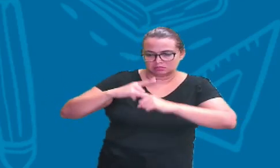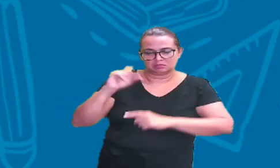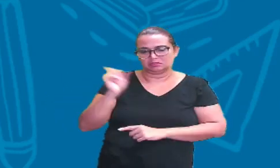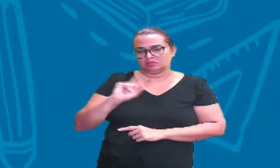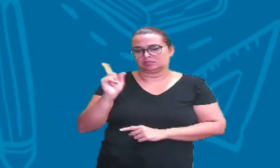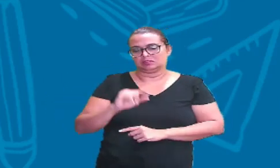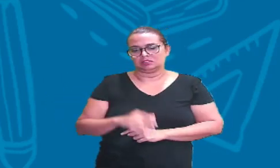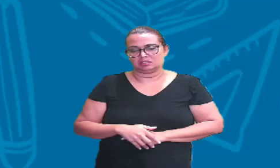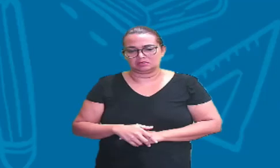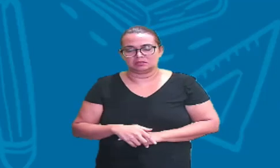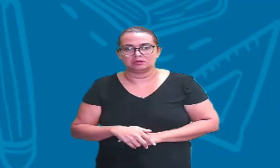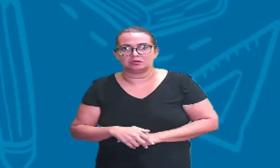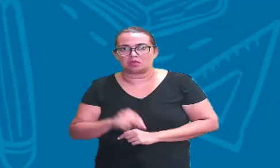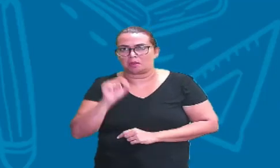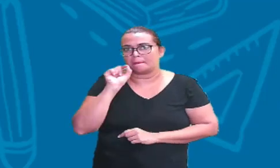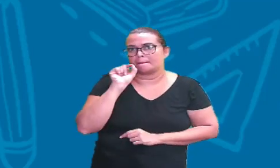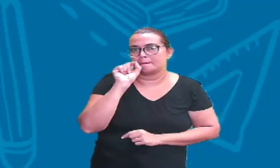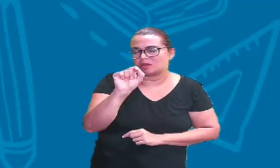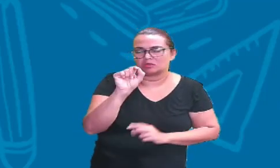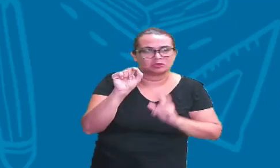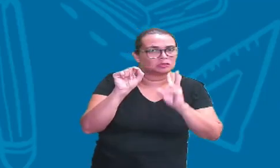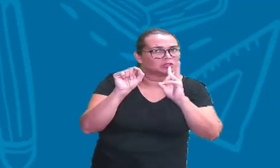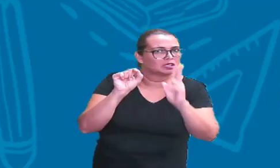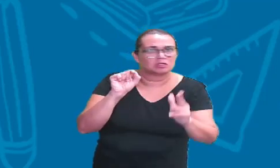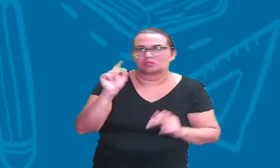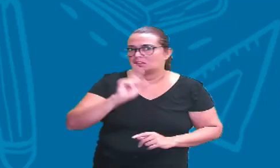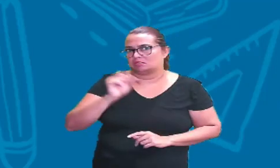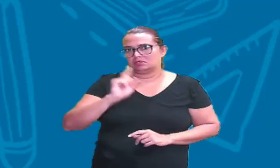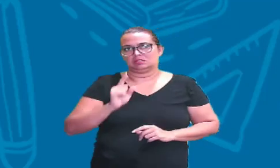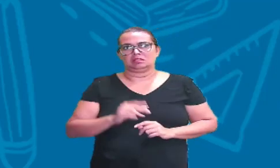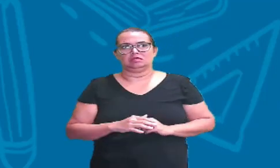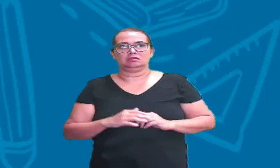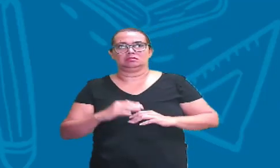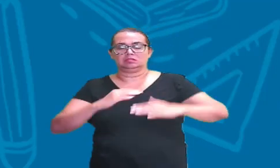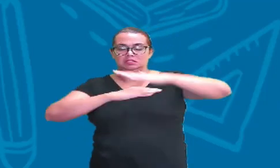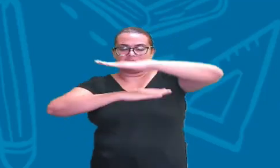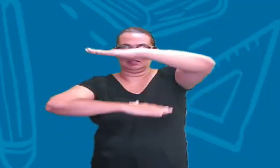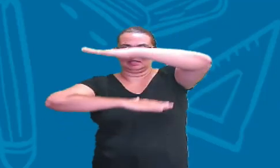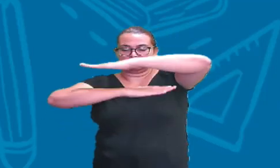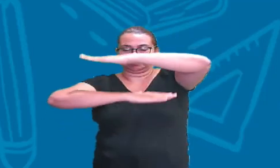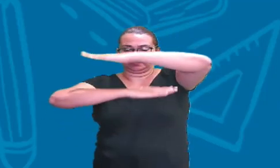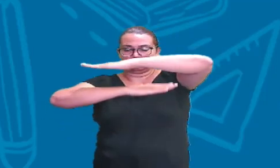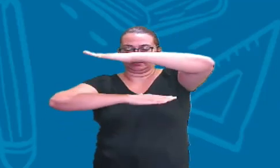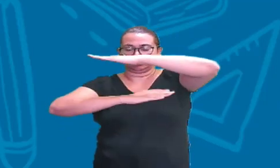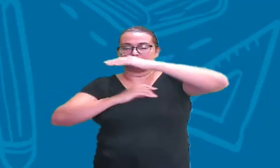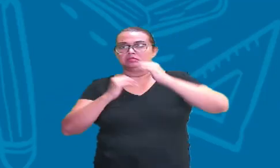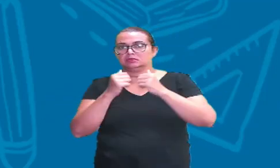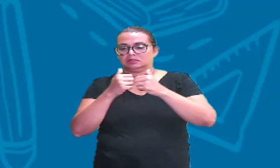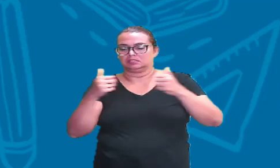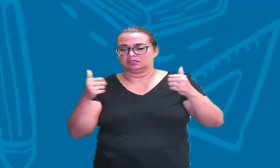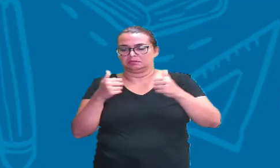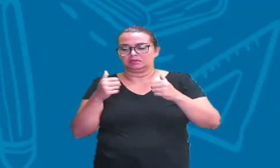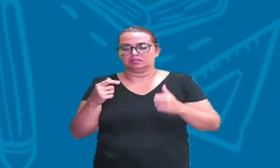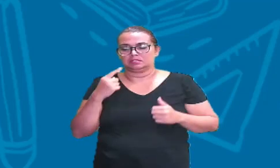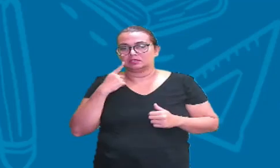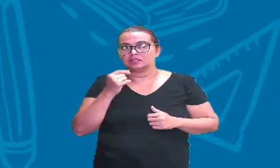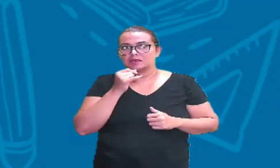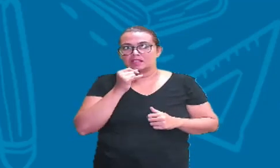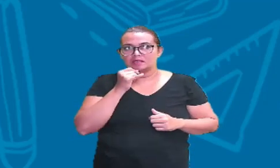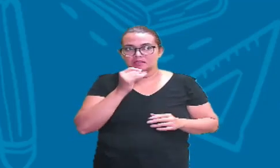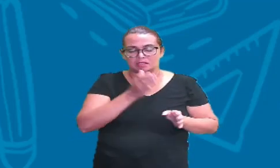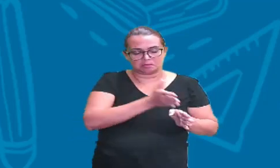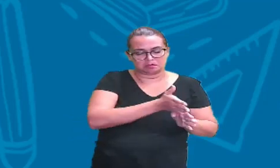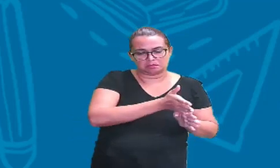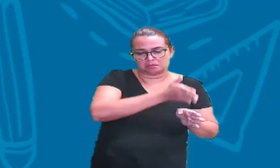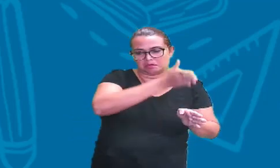um ponto em comum, não se tocam. Um exemplo que nós temos no dia a dia, duas paredes,